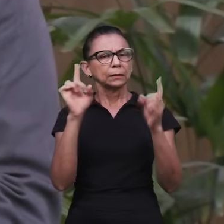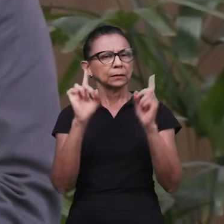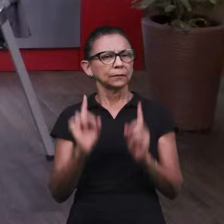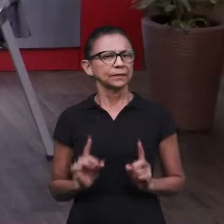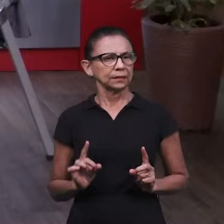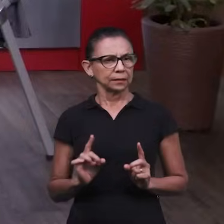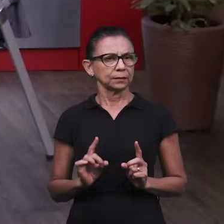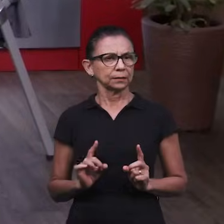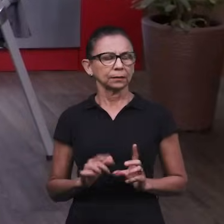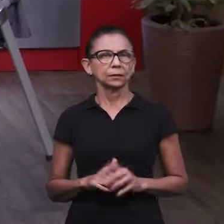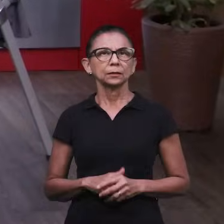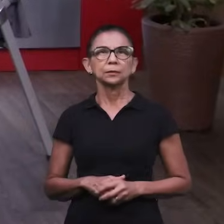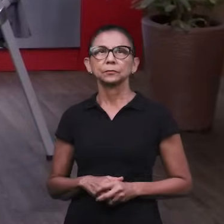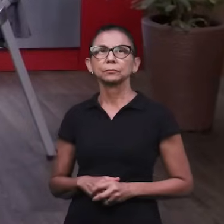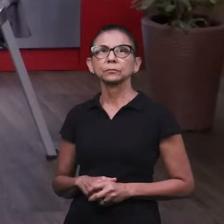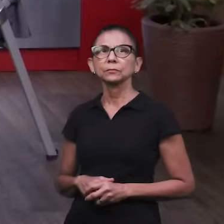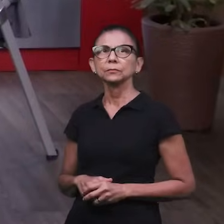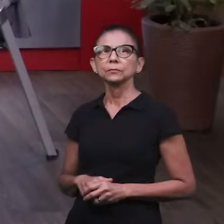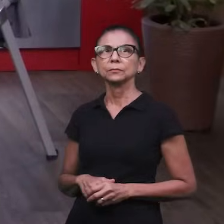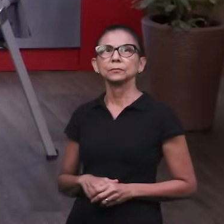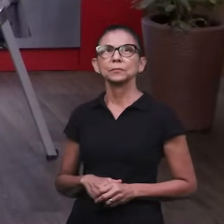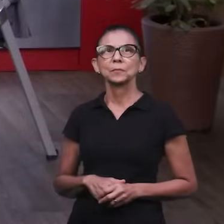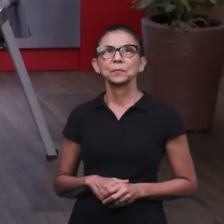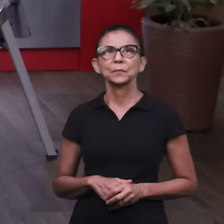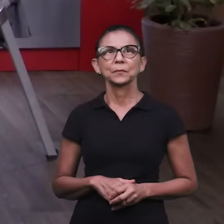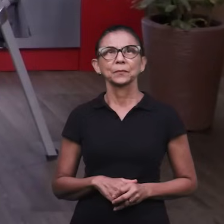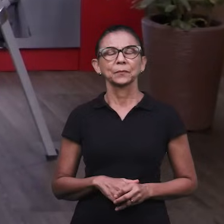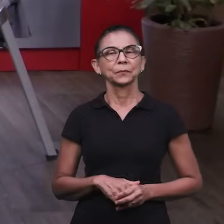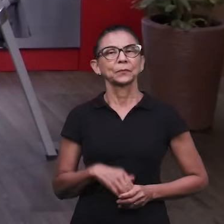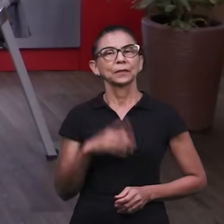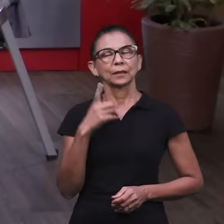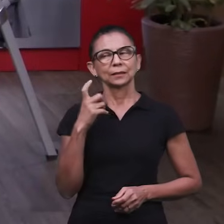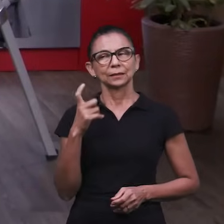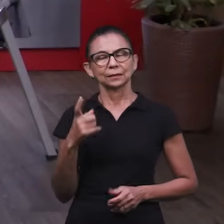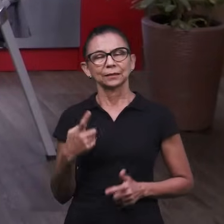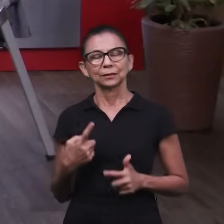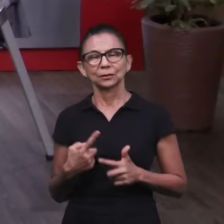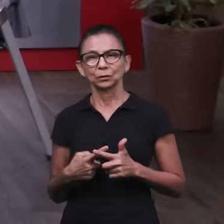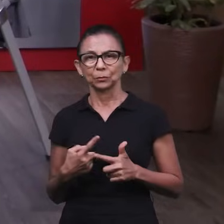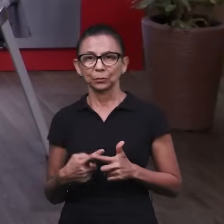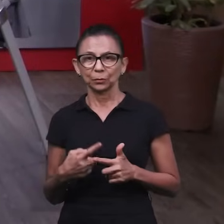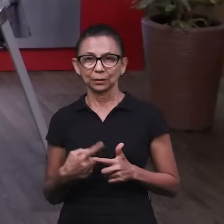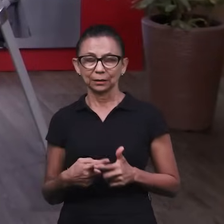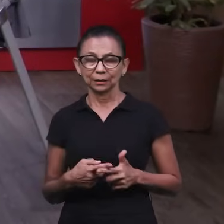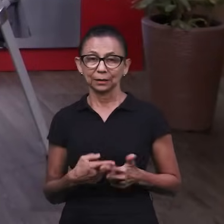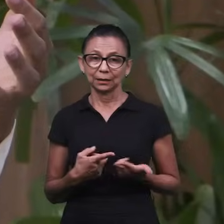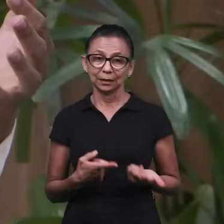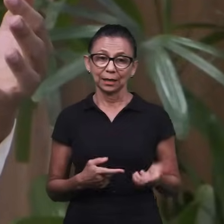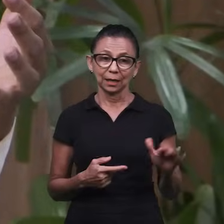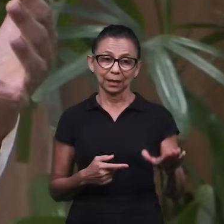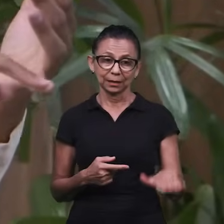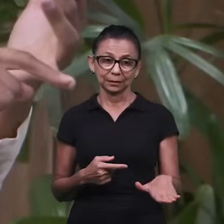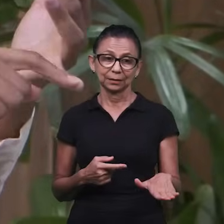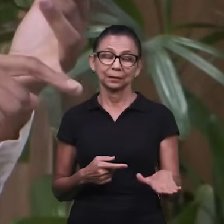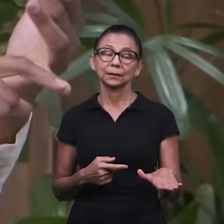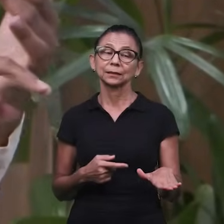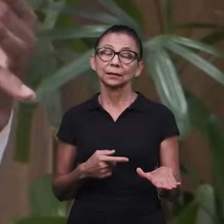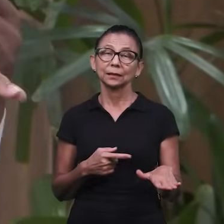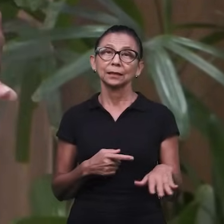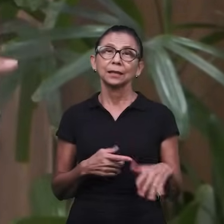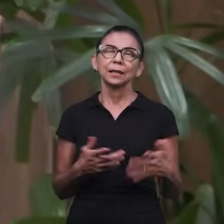deficiência? É interessante, ó. Ele traz dificuldade, né? Dificuldades para a criança, dificuldade